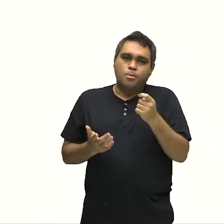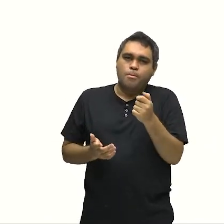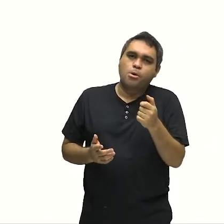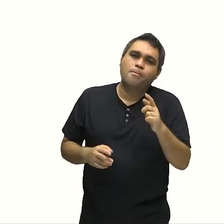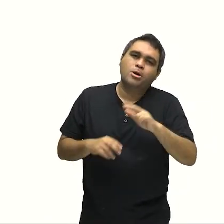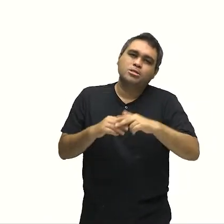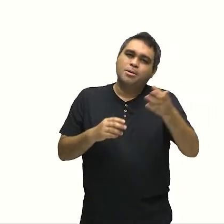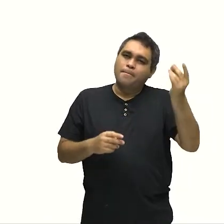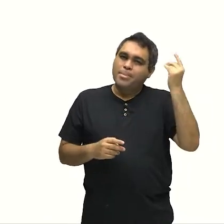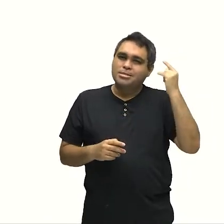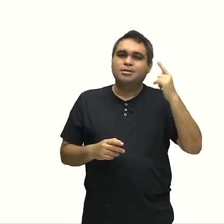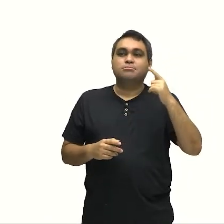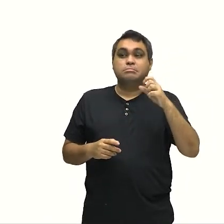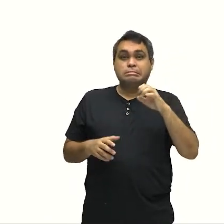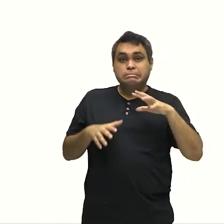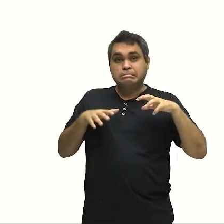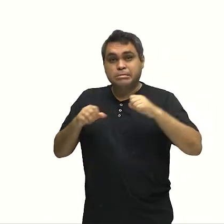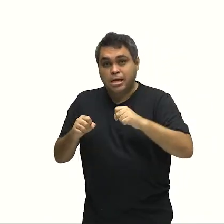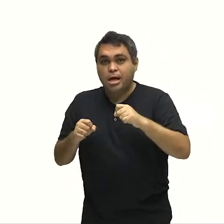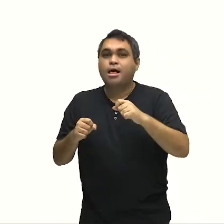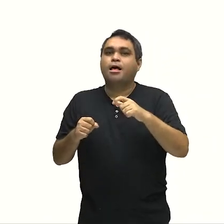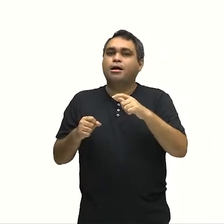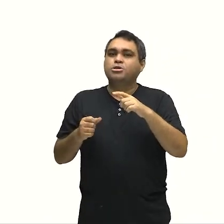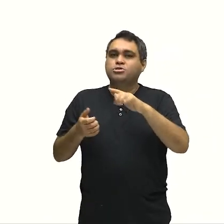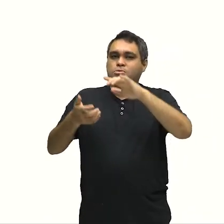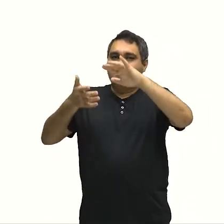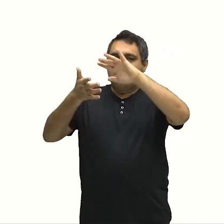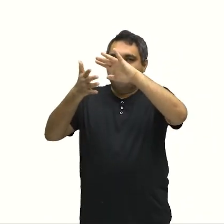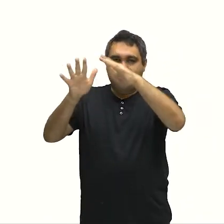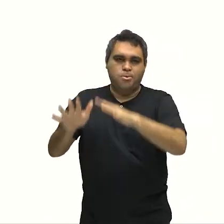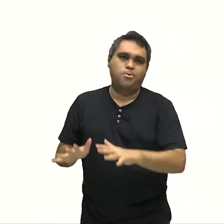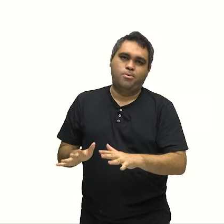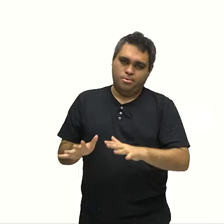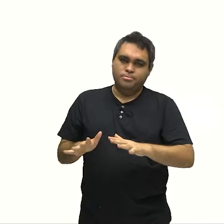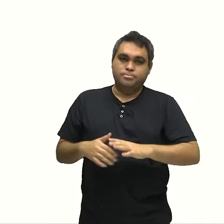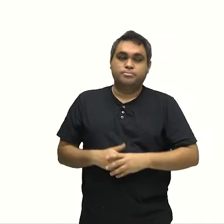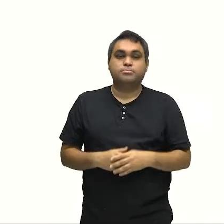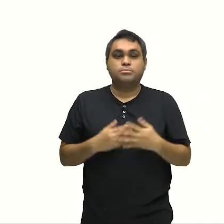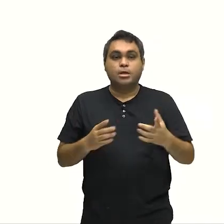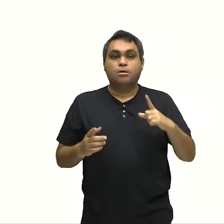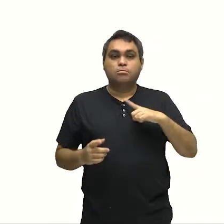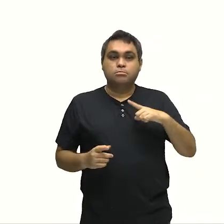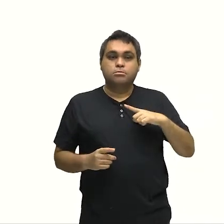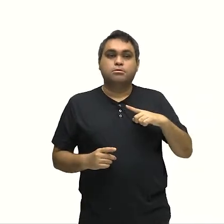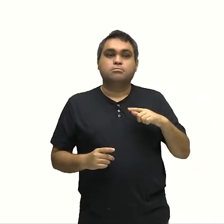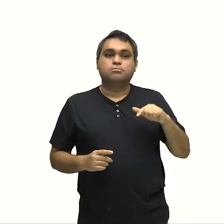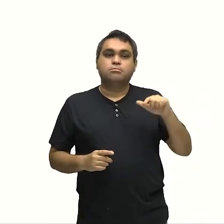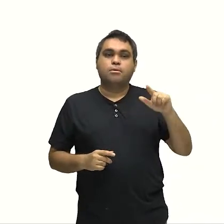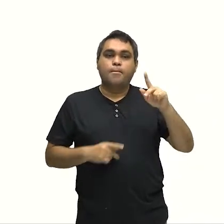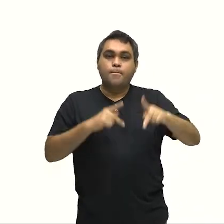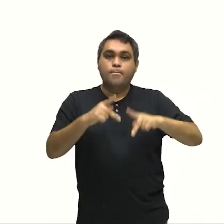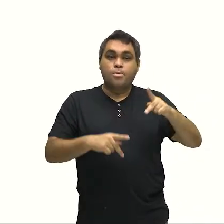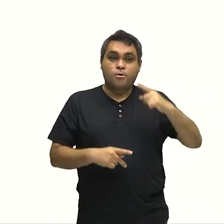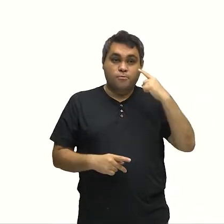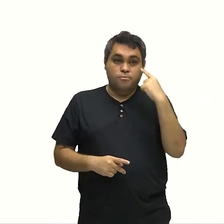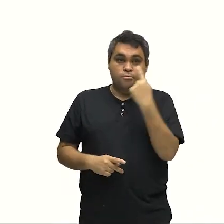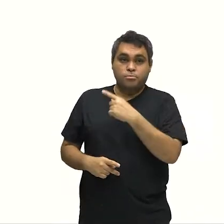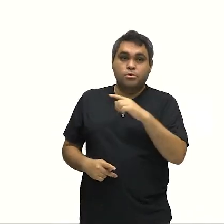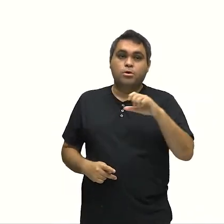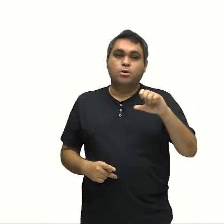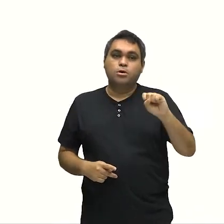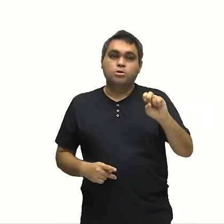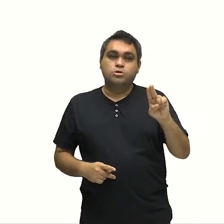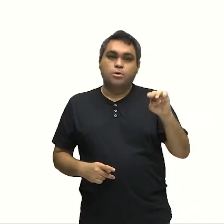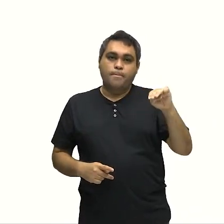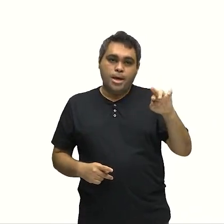os acádios, que inclusive são os primeiros a montar um grande reino, né? Os amoritas, com o grande código